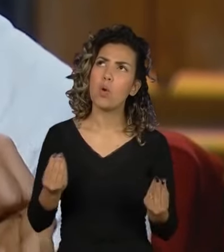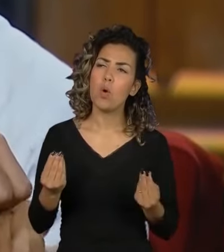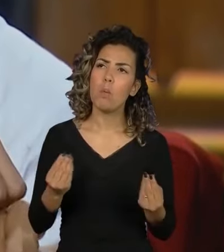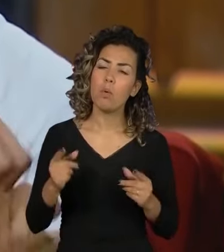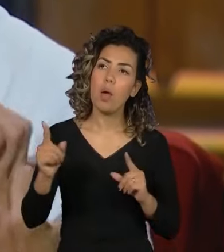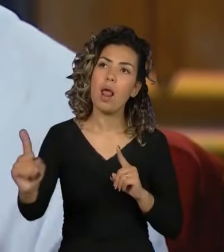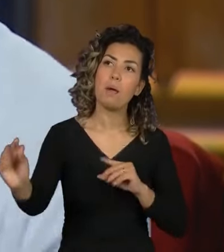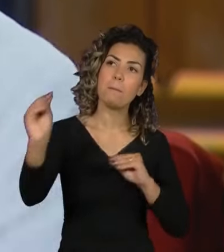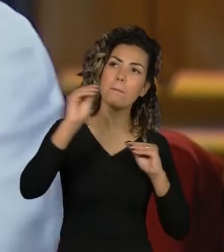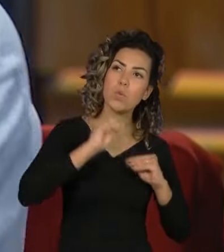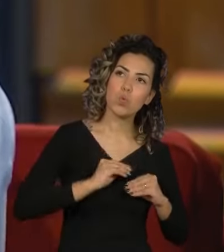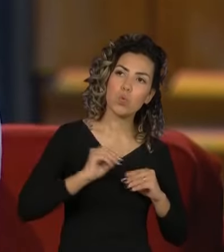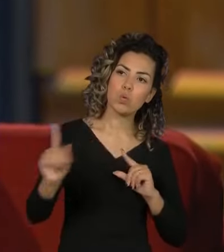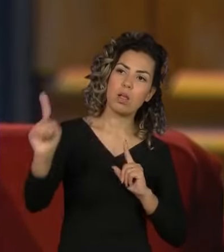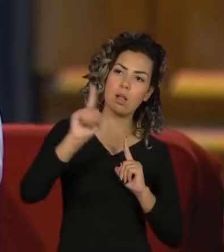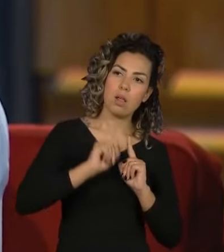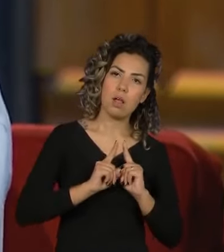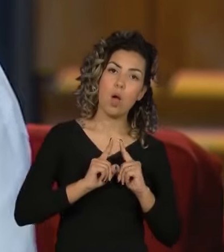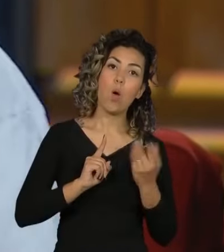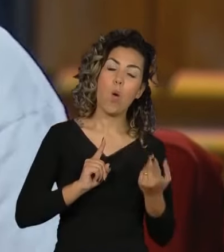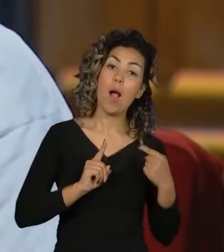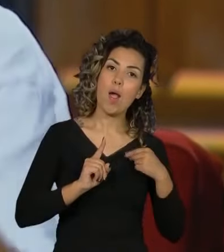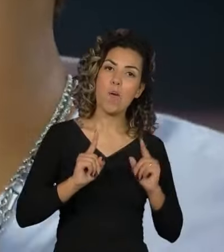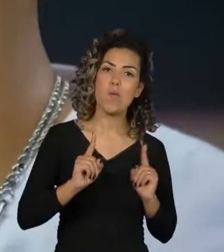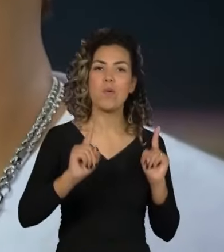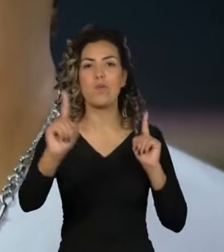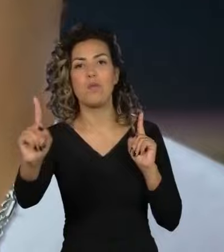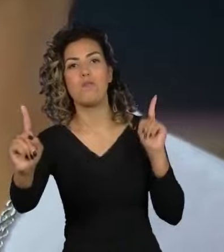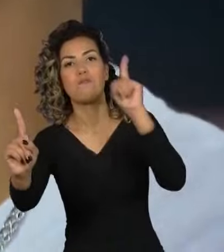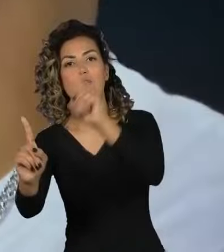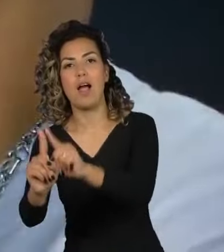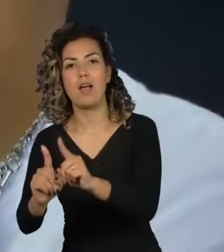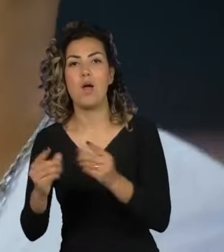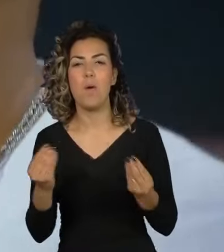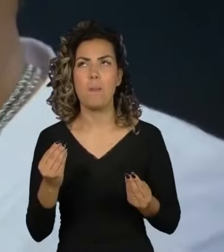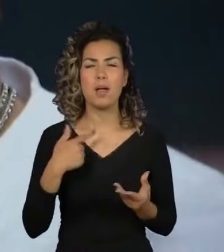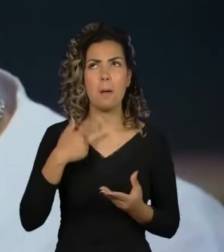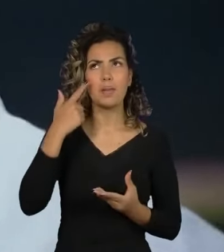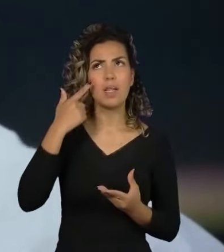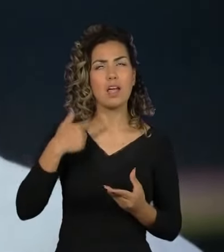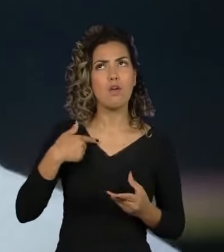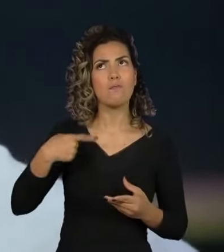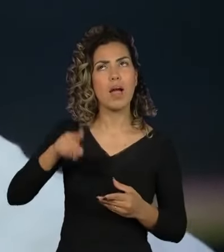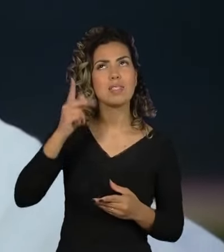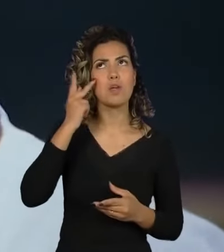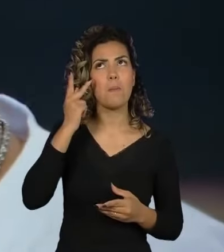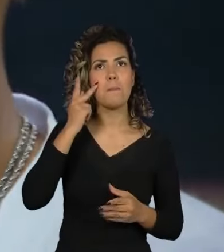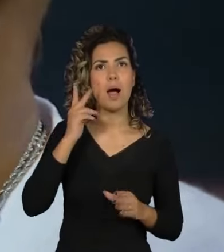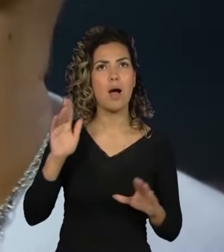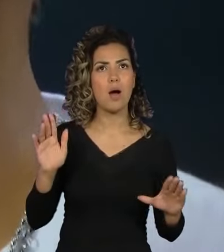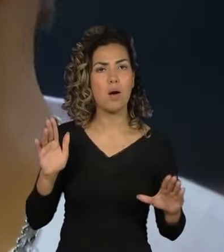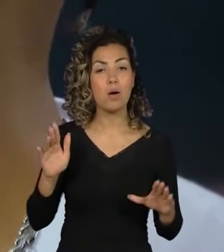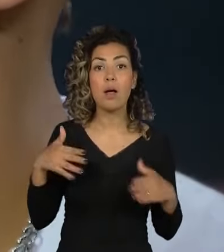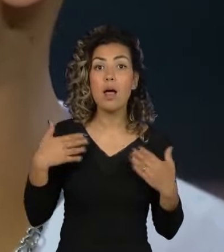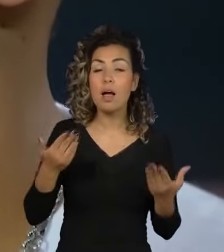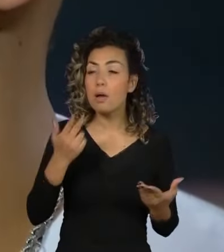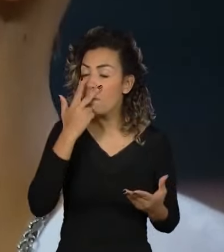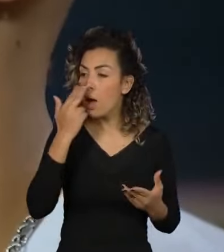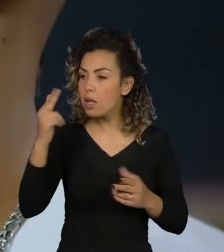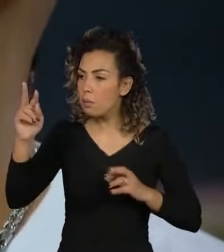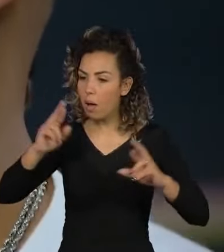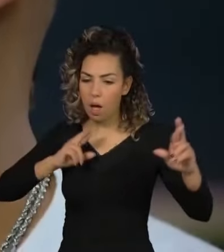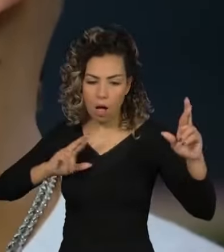interior ou eu vou até São Paulo eu vou até São Paulo aí começou a abrir várias janelas começou a vir as respostas começaram a vir as